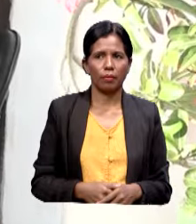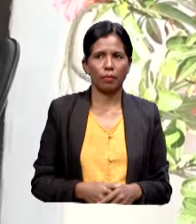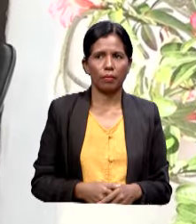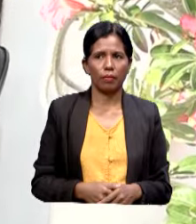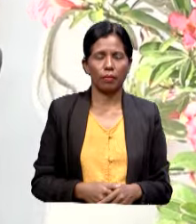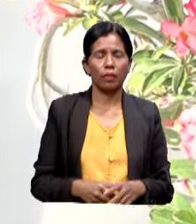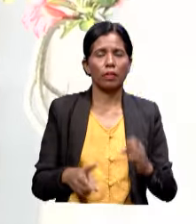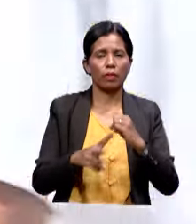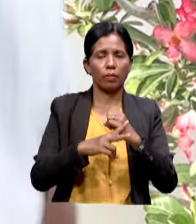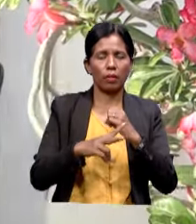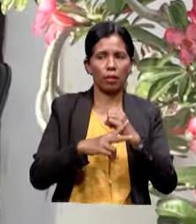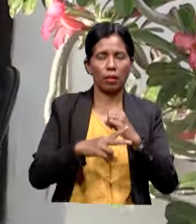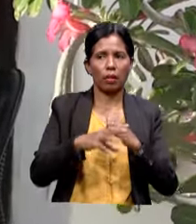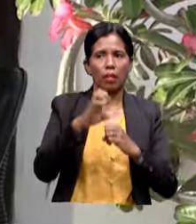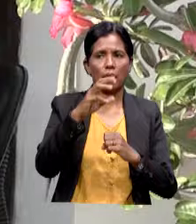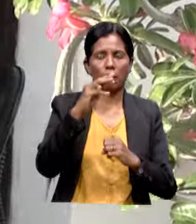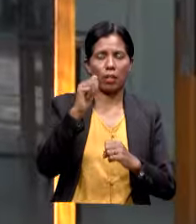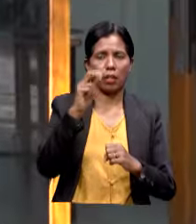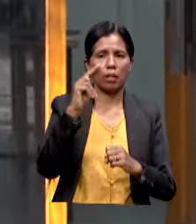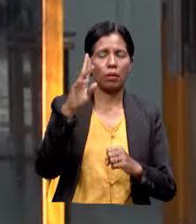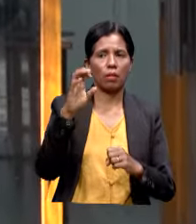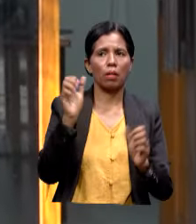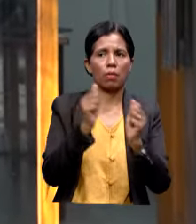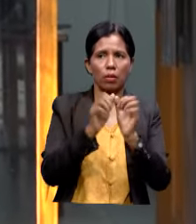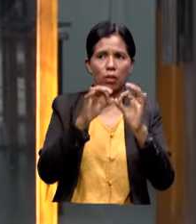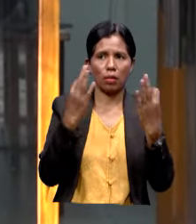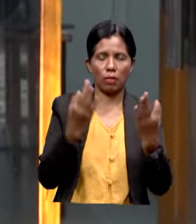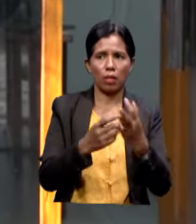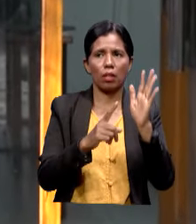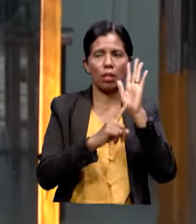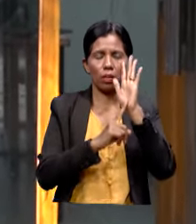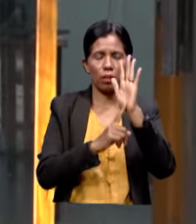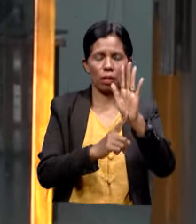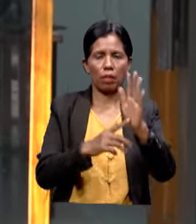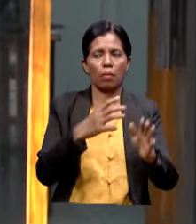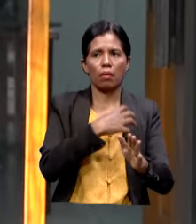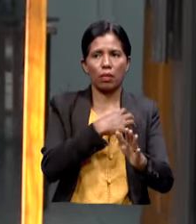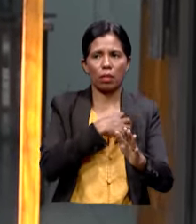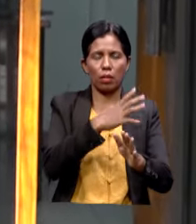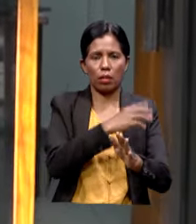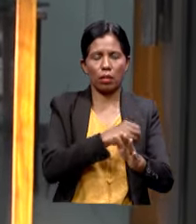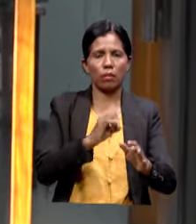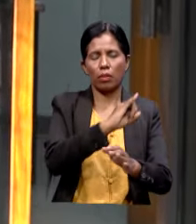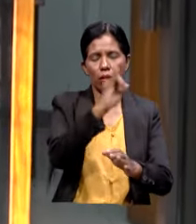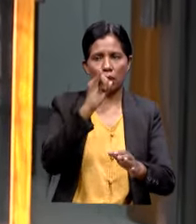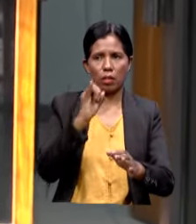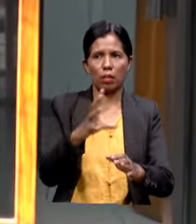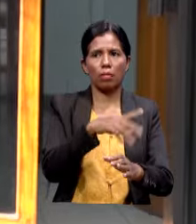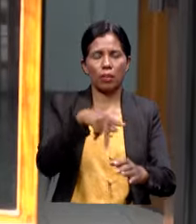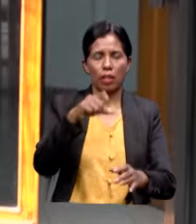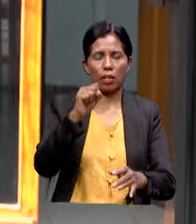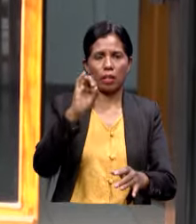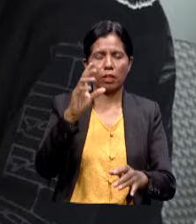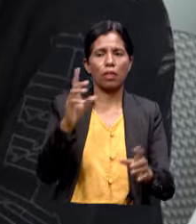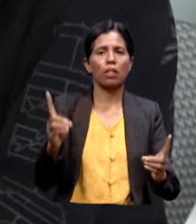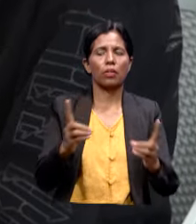Vítima Emmanuel Muniz Martins da Costa acompanha o sua família a toquei seba polícia científica e investigação criminal capesic, a sobre